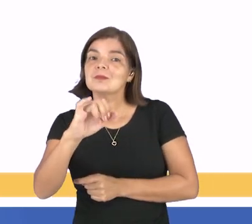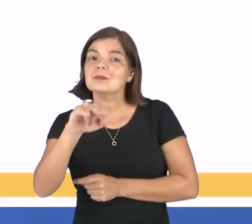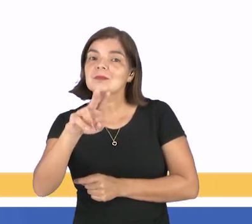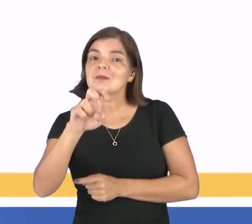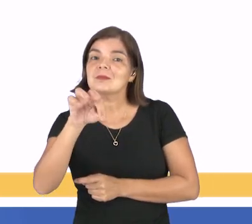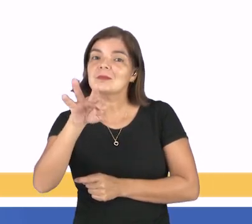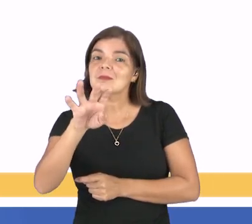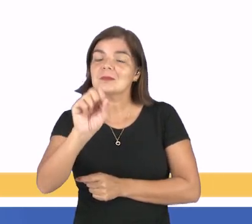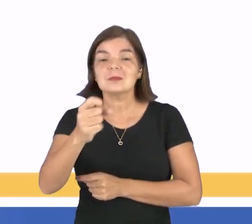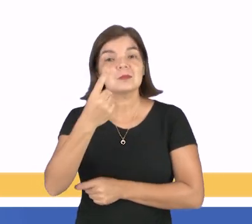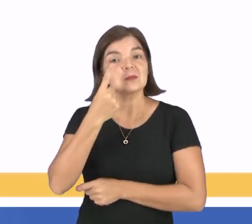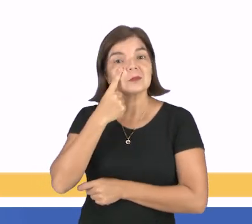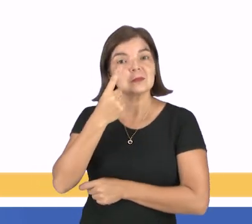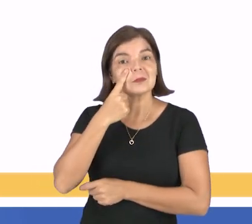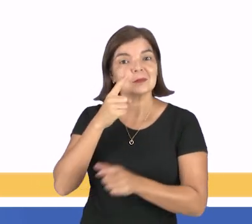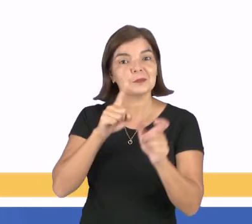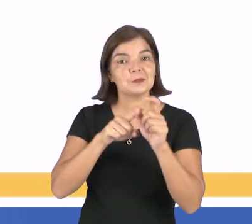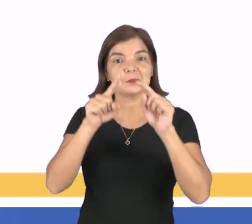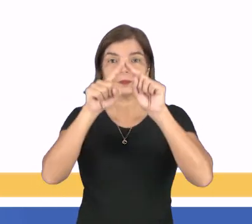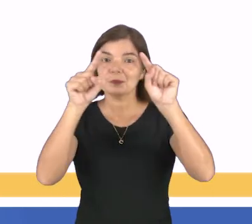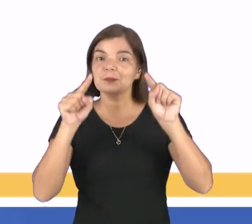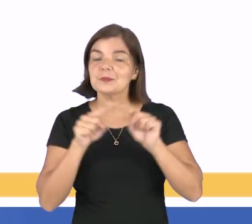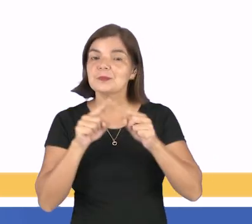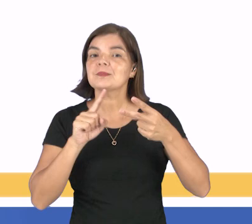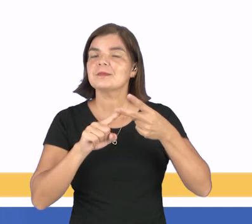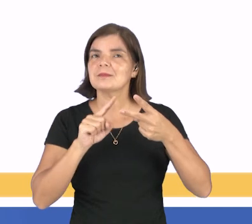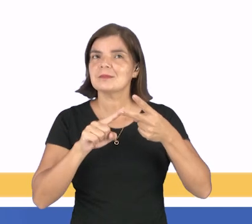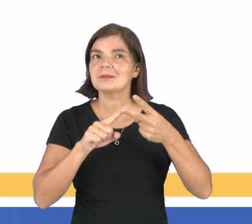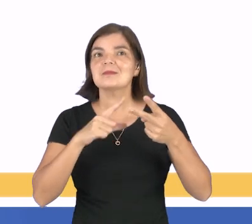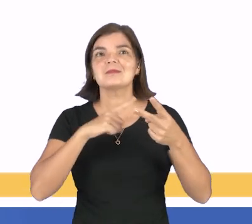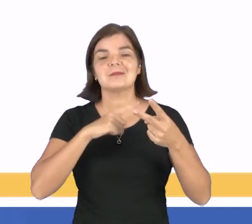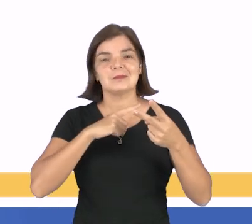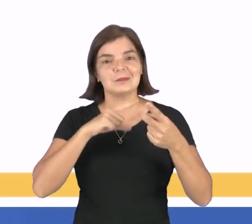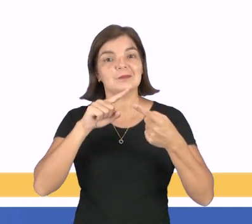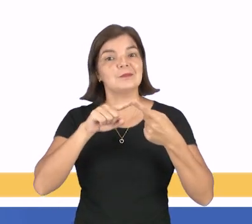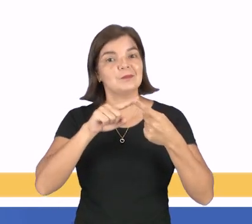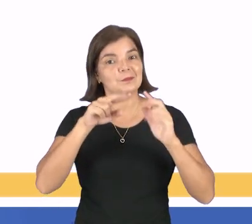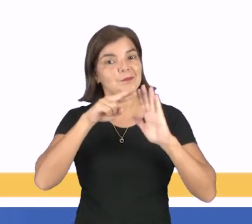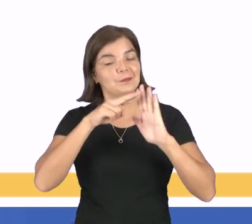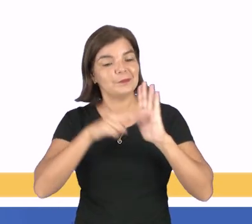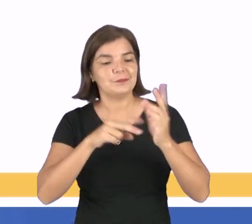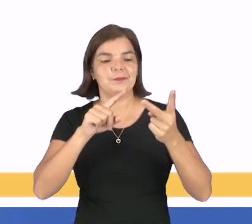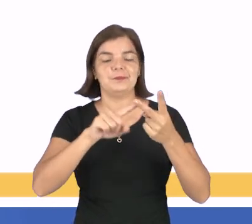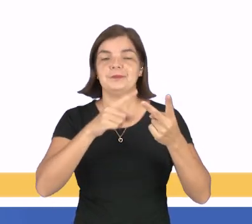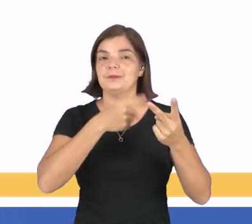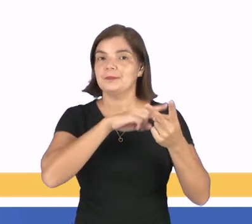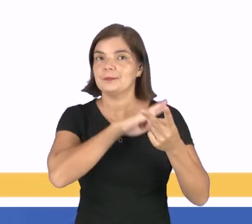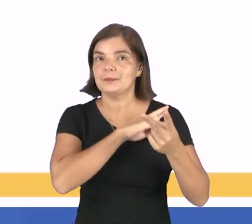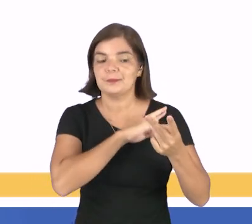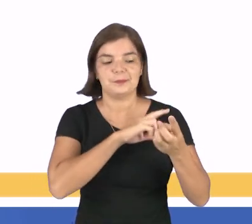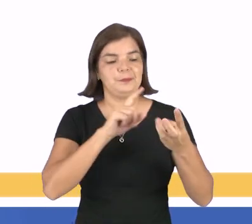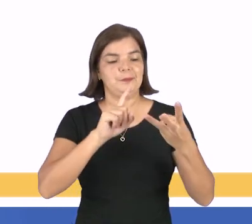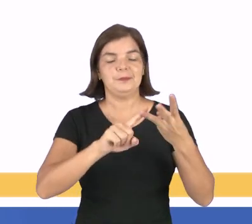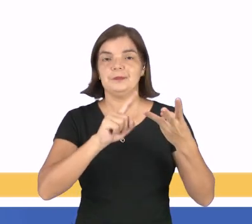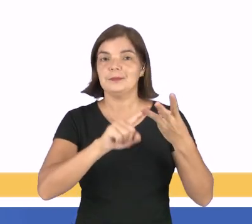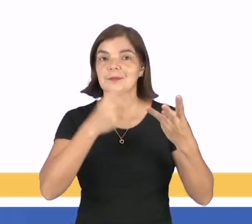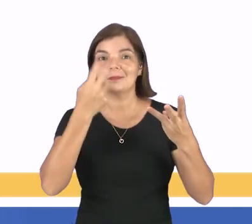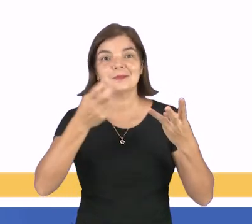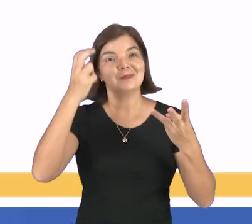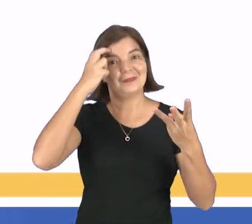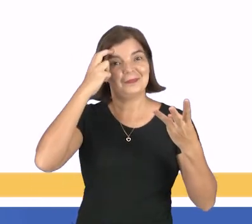quê, gente? Observem no segundo quadrinho. Até teres o critério, a responsabilidade e